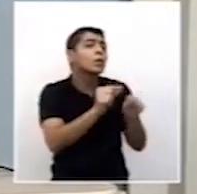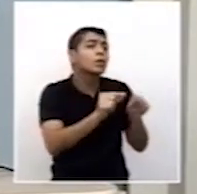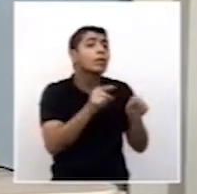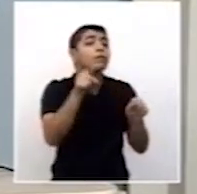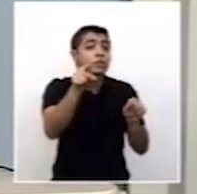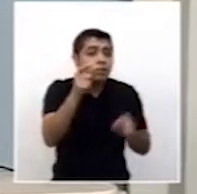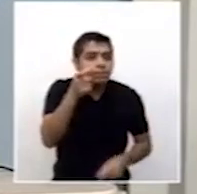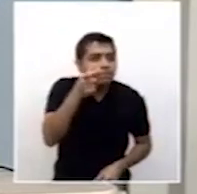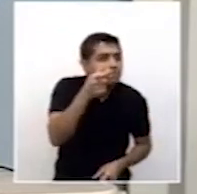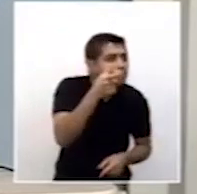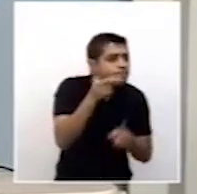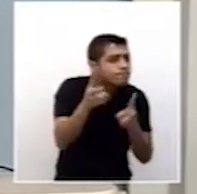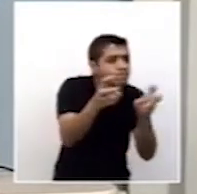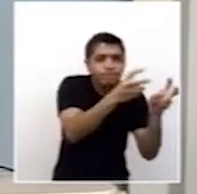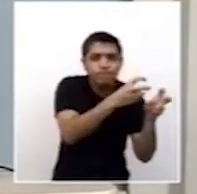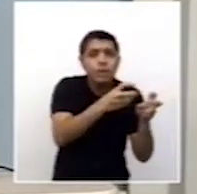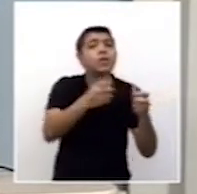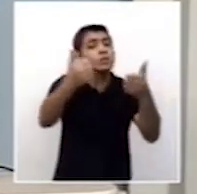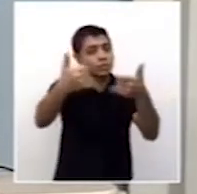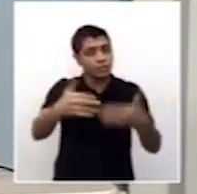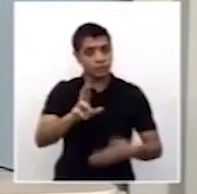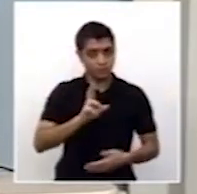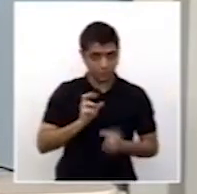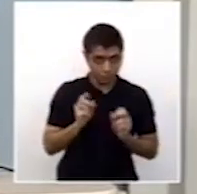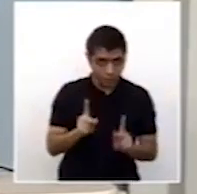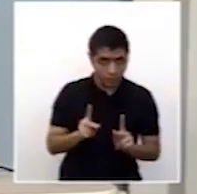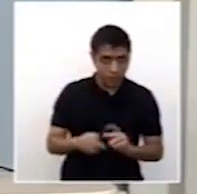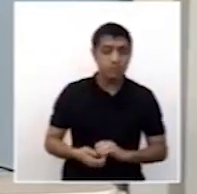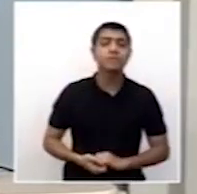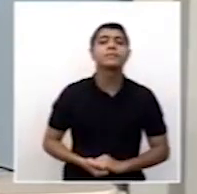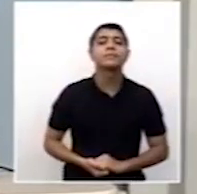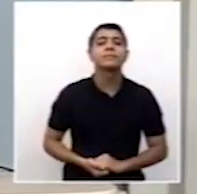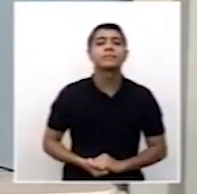vivenciado. Ok? Compreenderam agora?